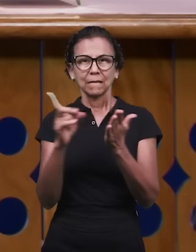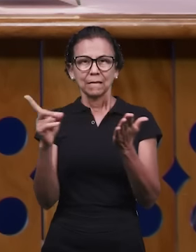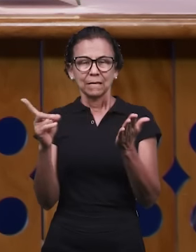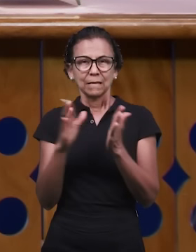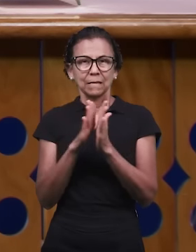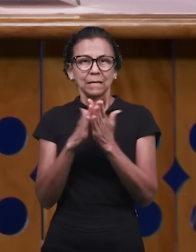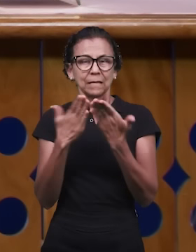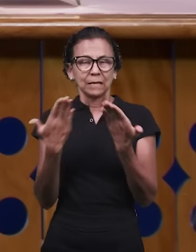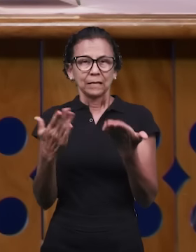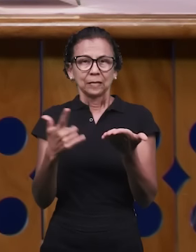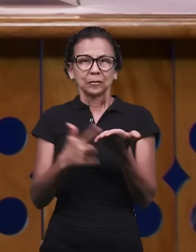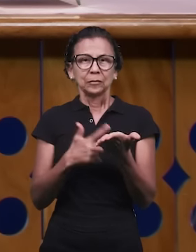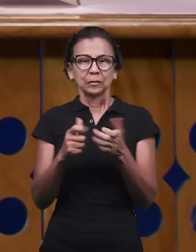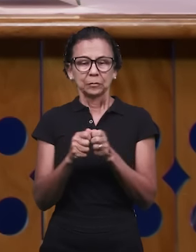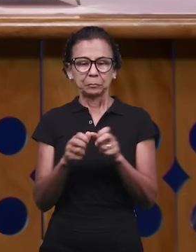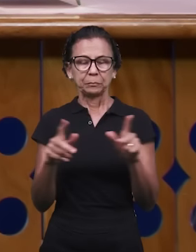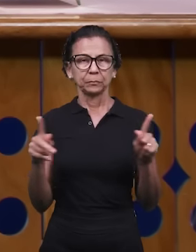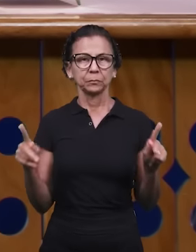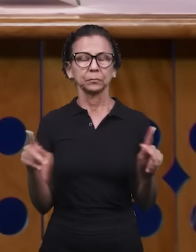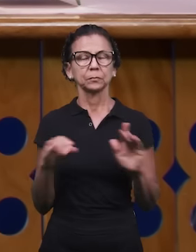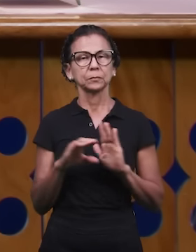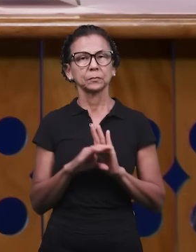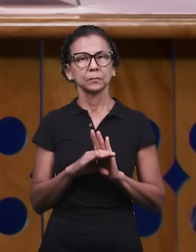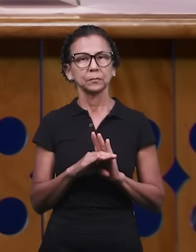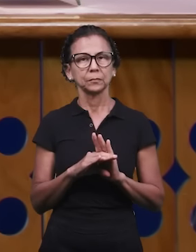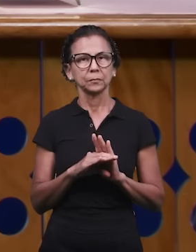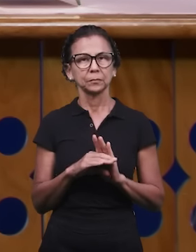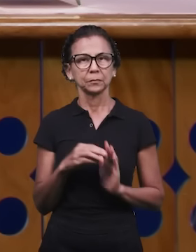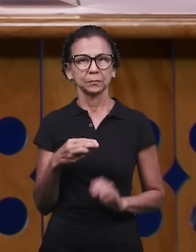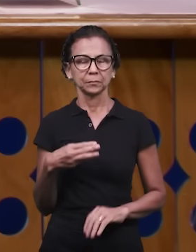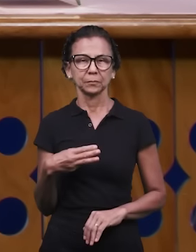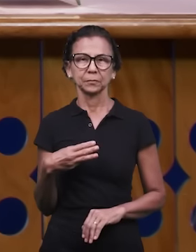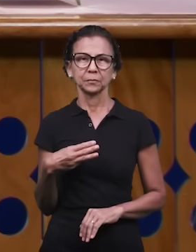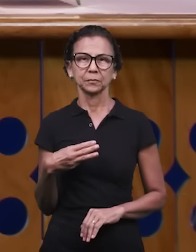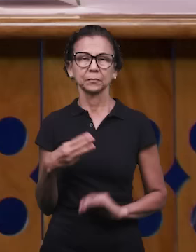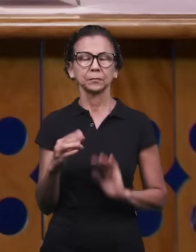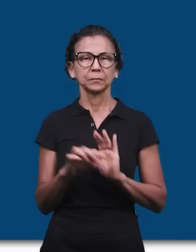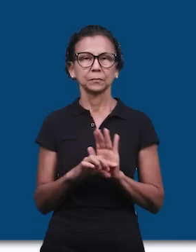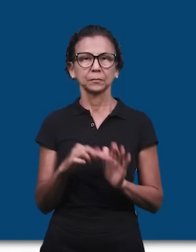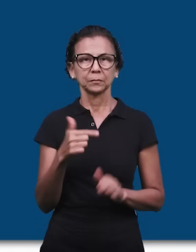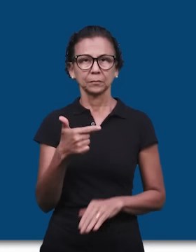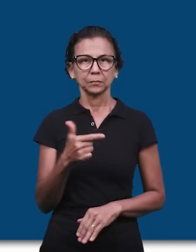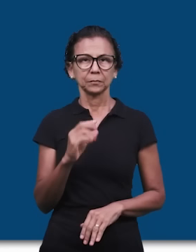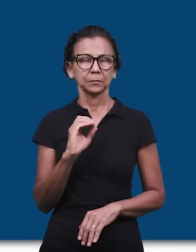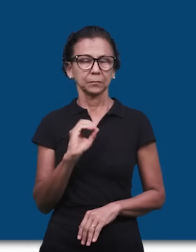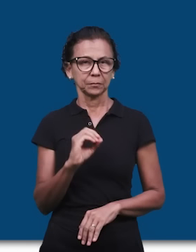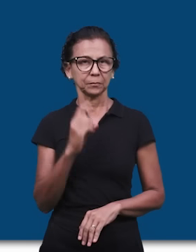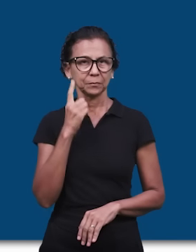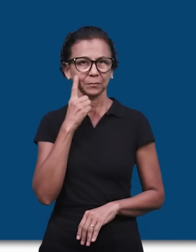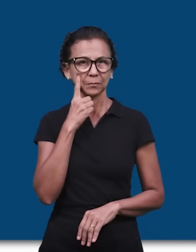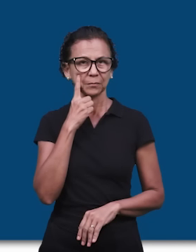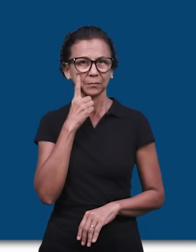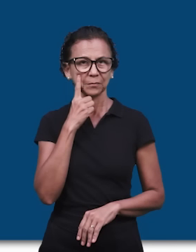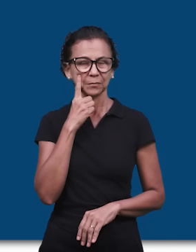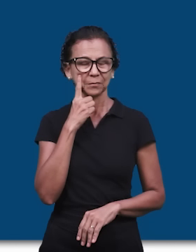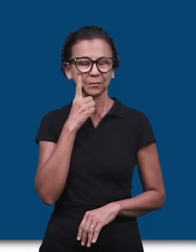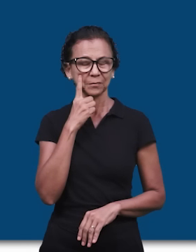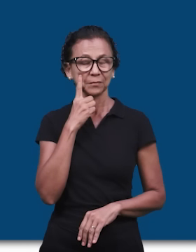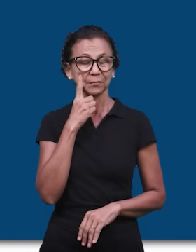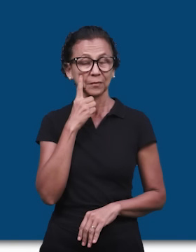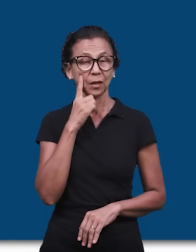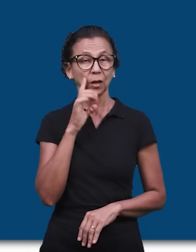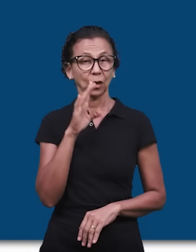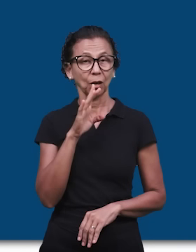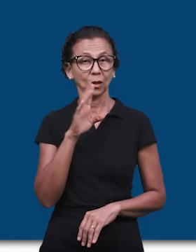em Apocalipse, capítulo 3, verso 20, que diz assim: Eis que estou